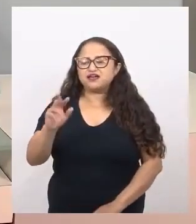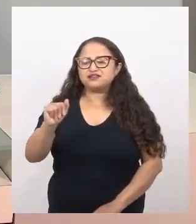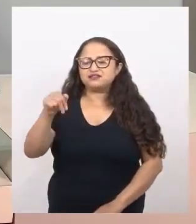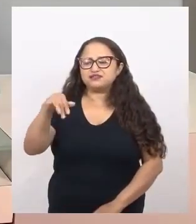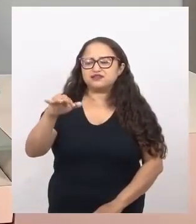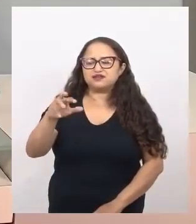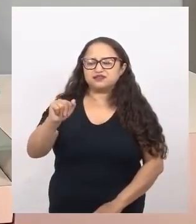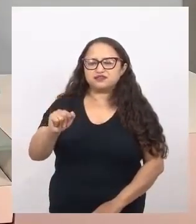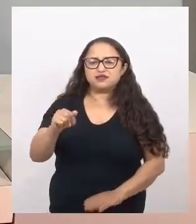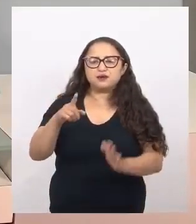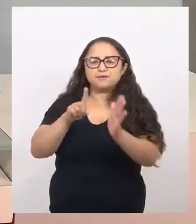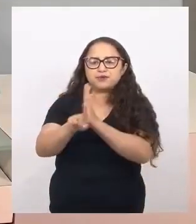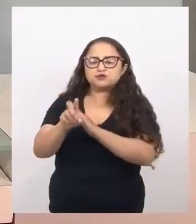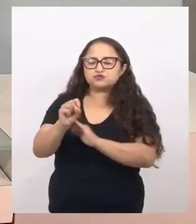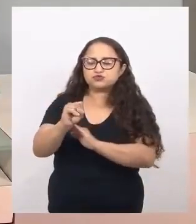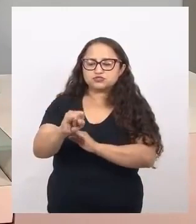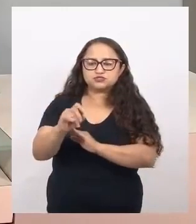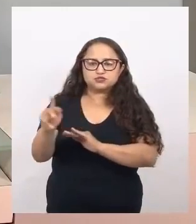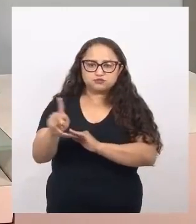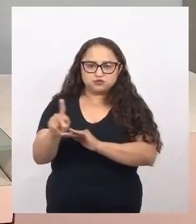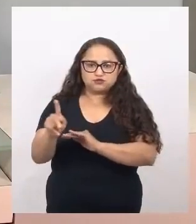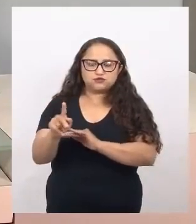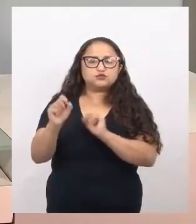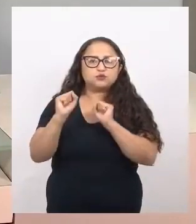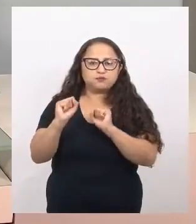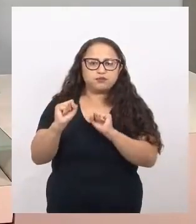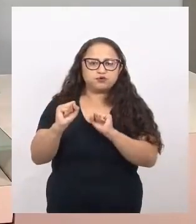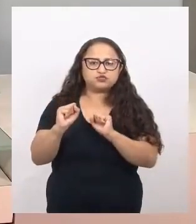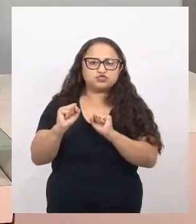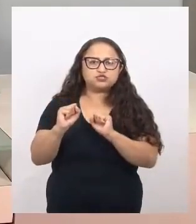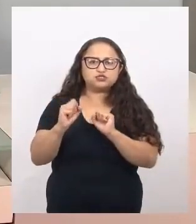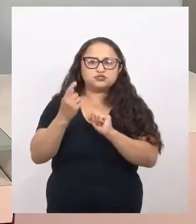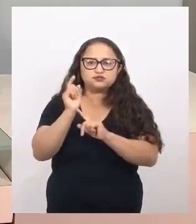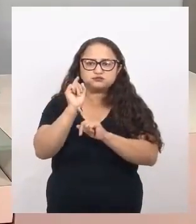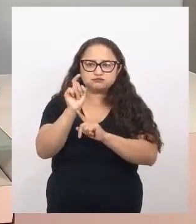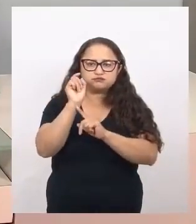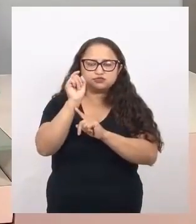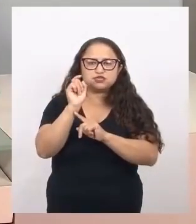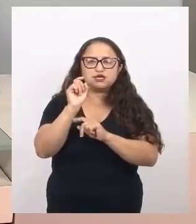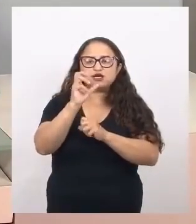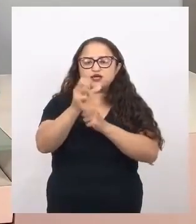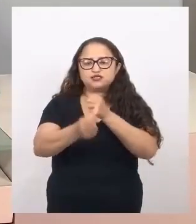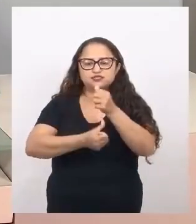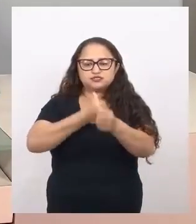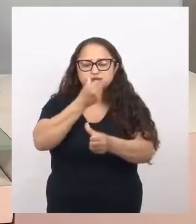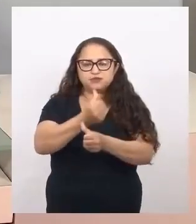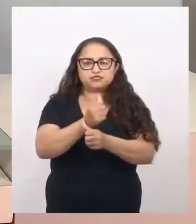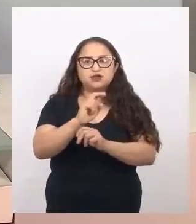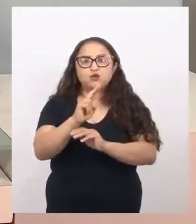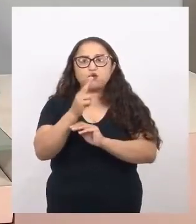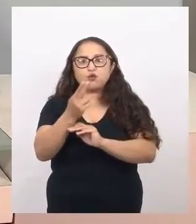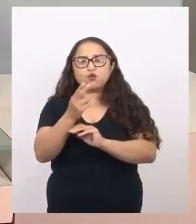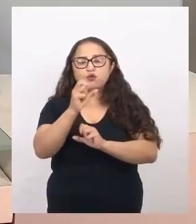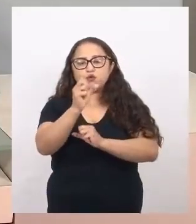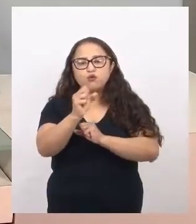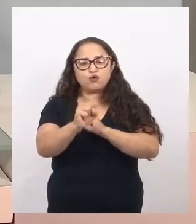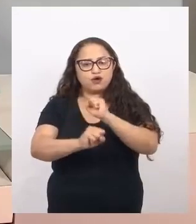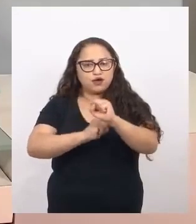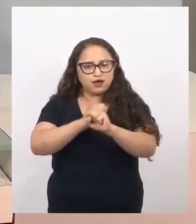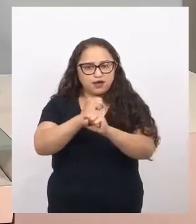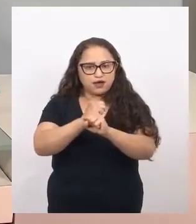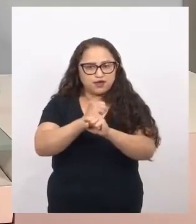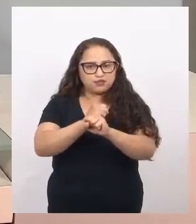terá possibilidade de indicar anual e semestral. Sim, Tânia, ele pode manifestar interesse em anual, depois entrar no